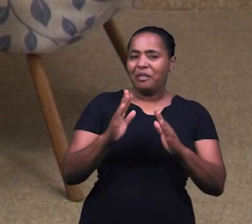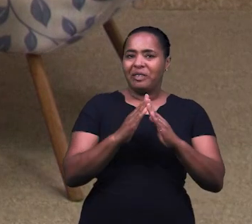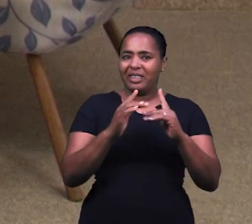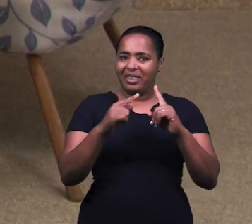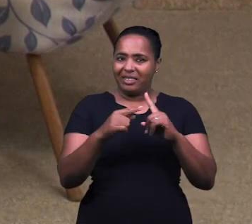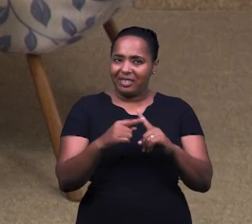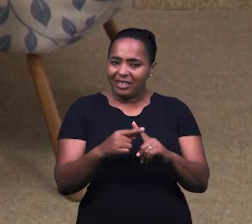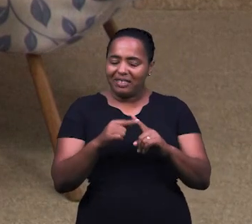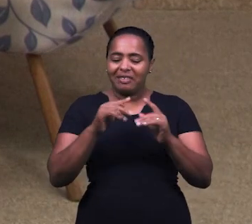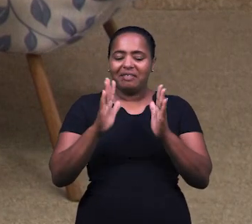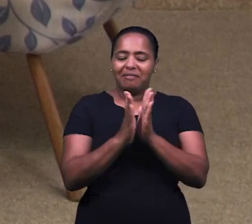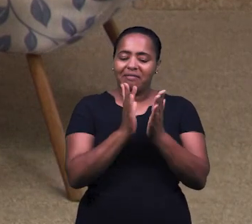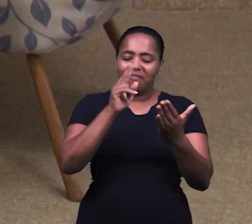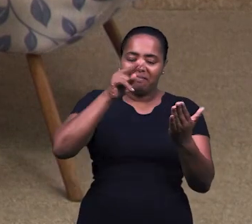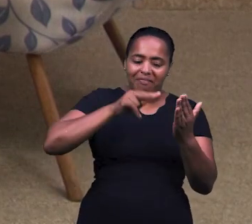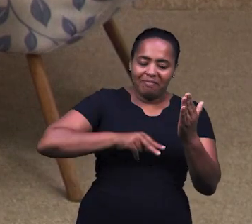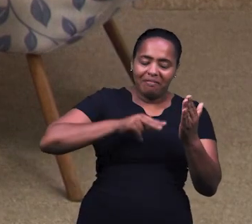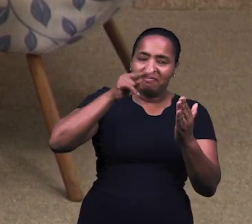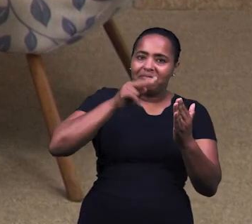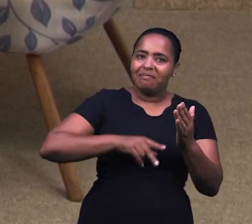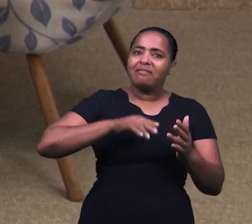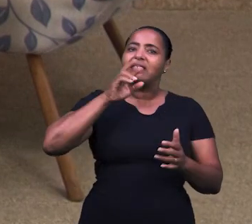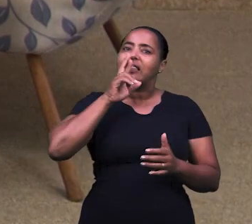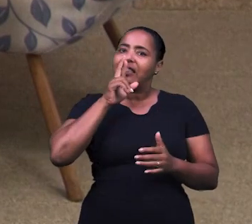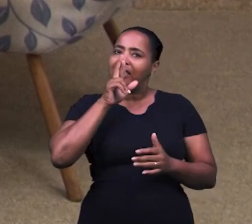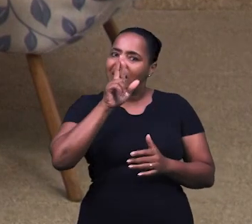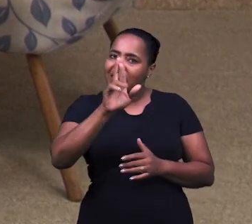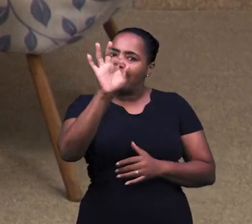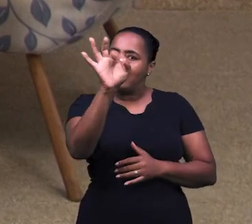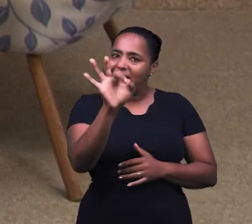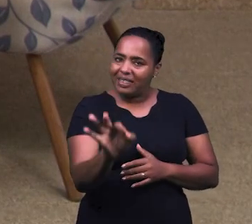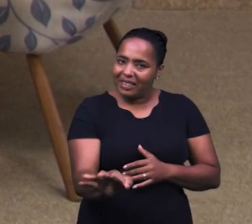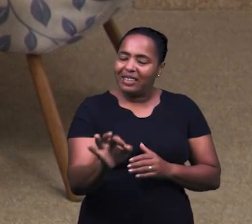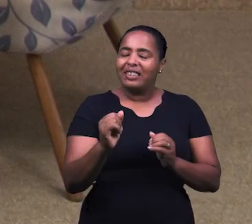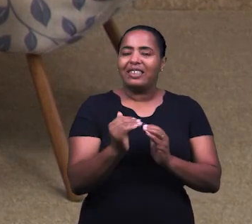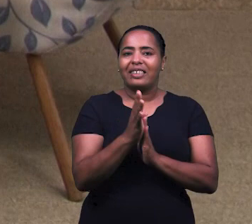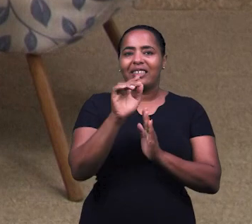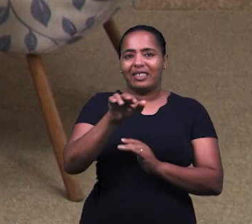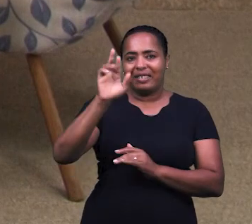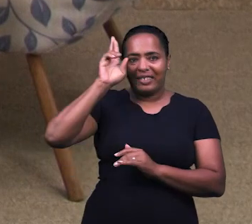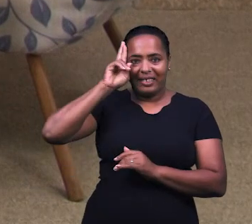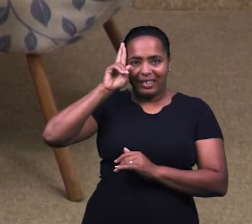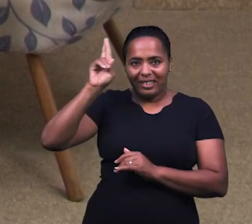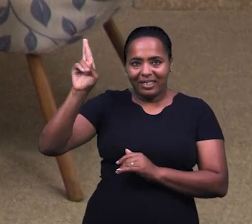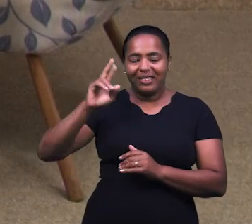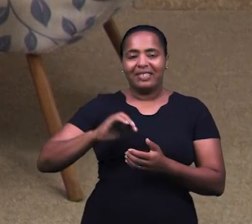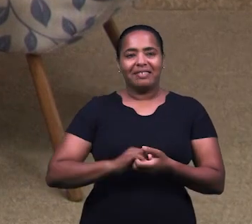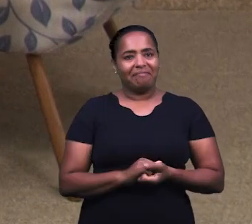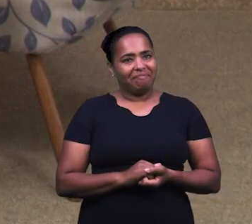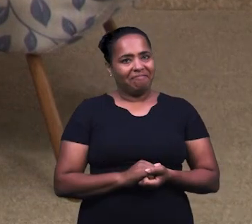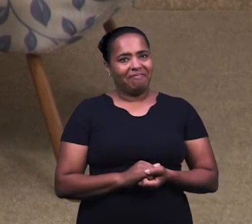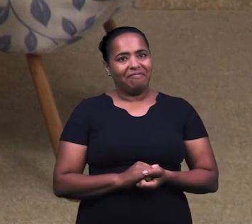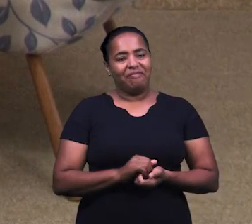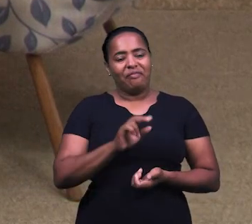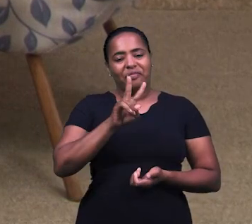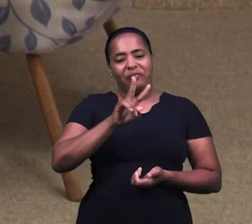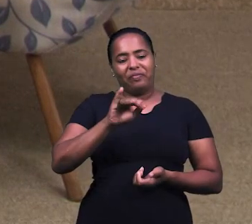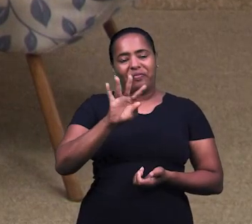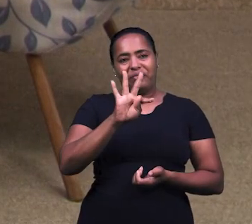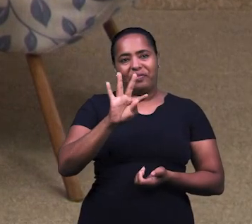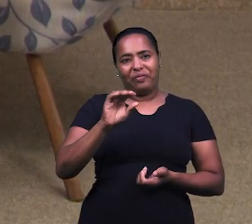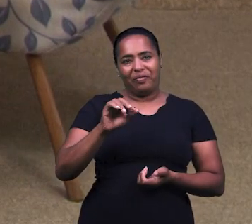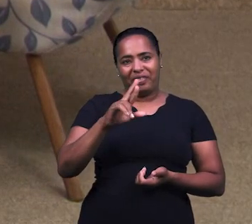sua igreja, leu a palavra do Senhor e respondeu corretamente. Louvado seja o nome do Senhor. E